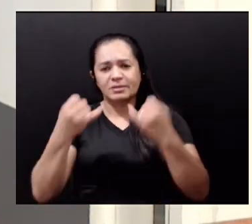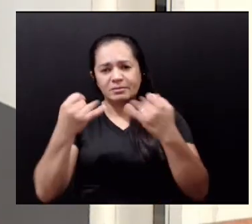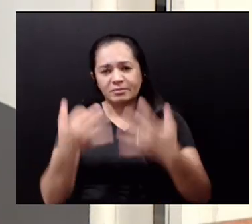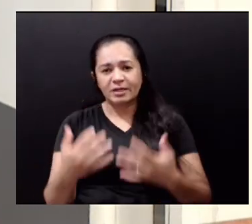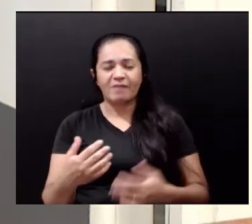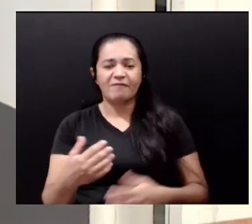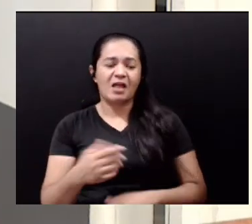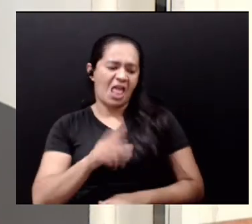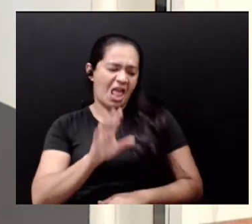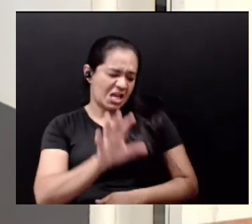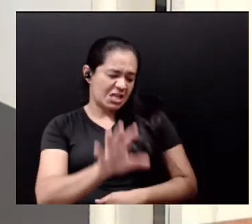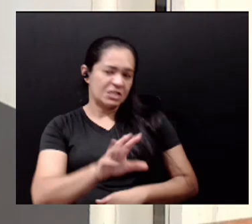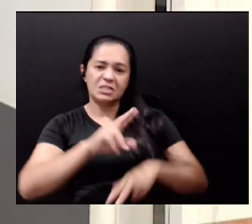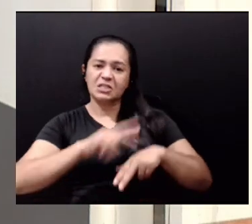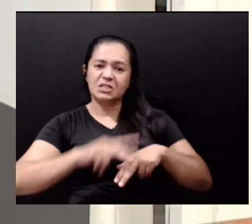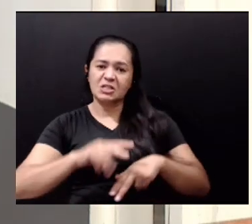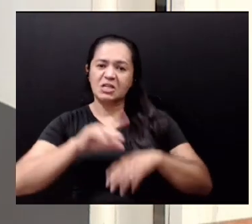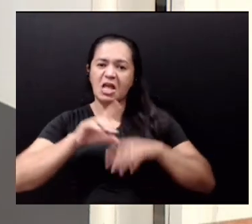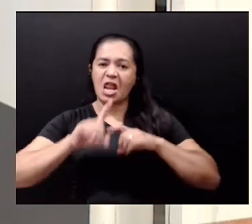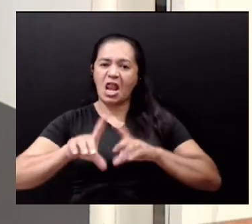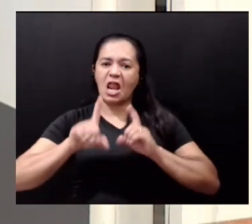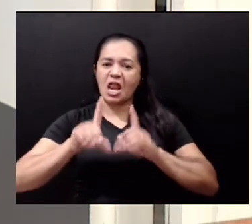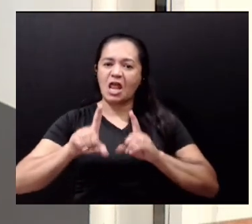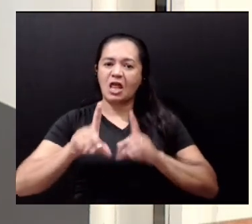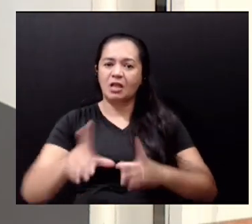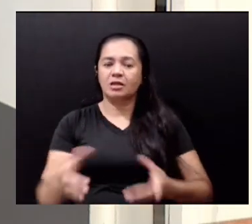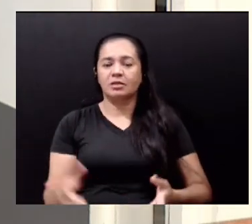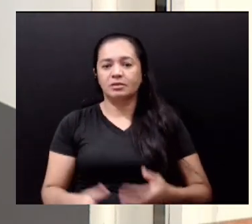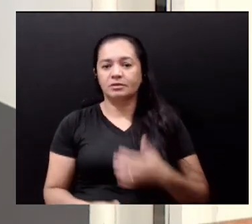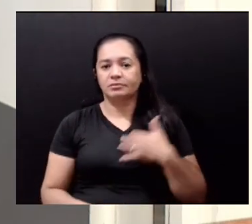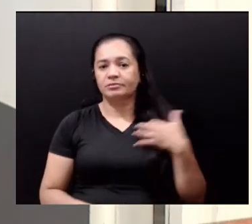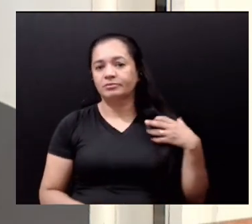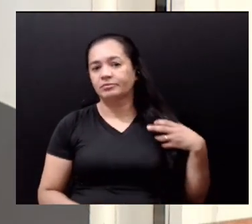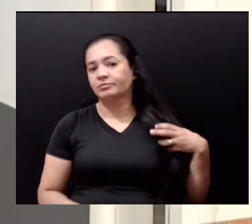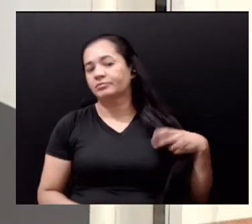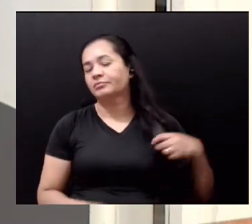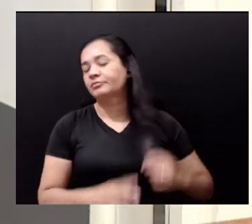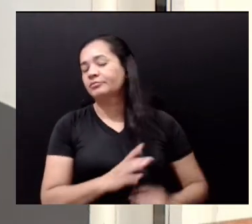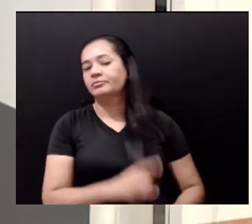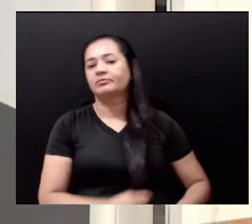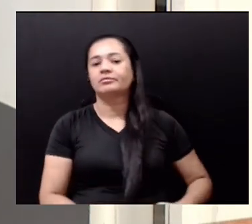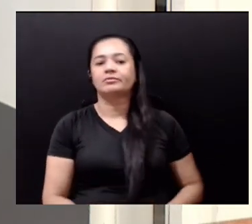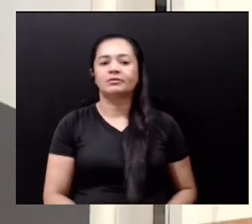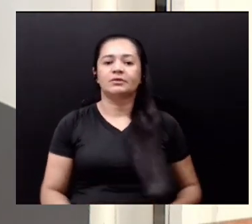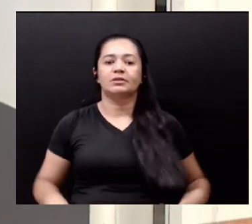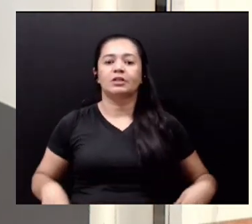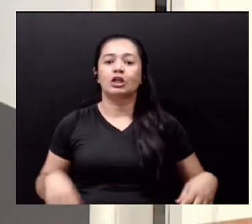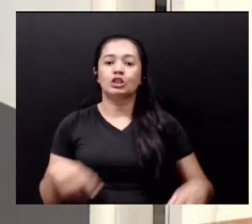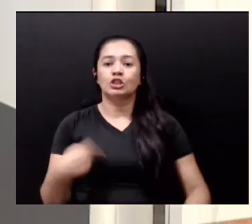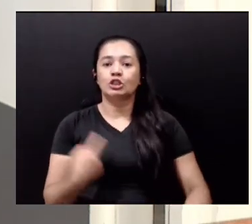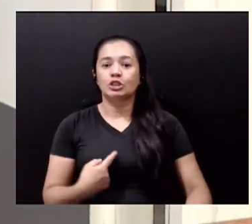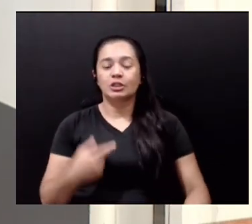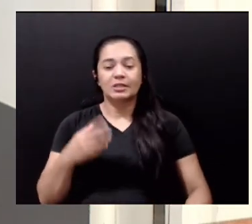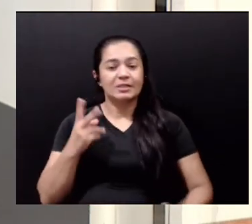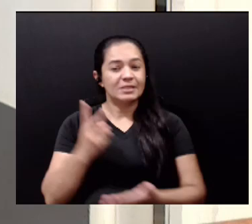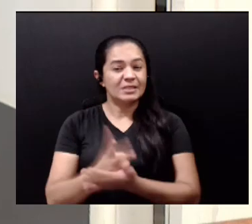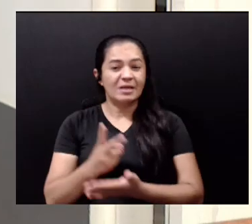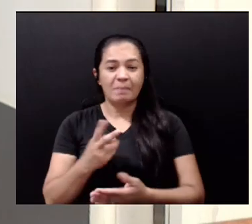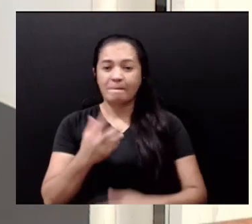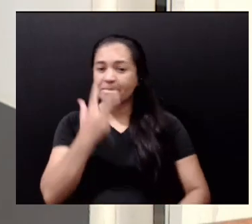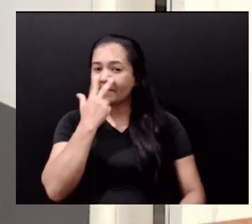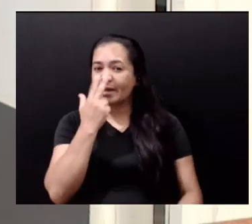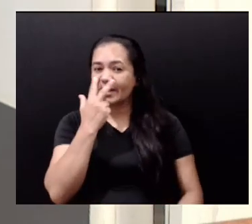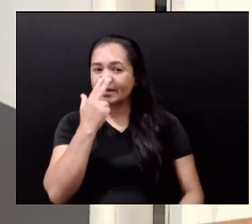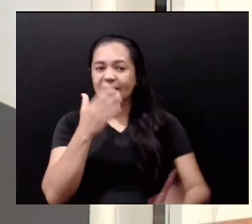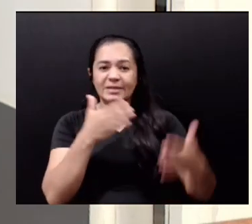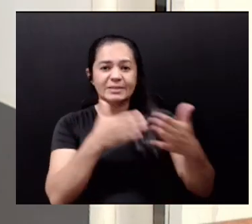isso é doutrinação. Então, assim, a gente sempre vai ter um empecilho, parece, né, quando se diz vamos combater a